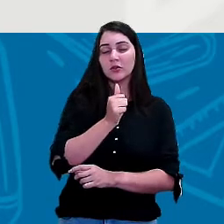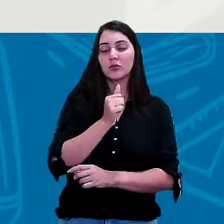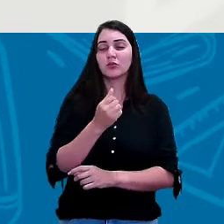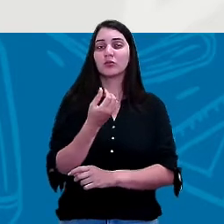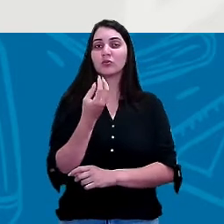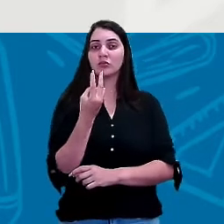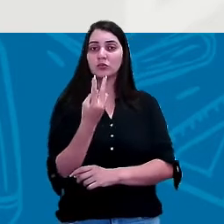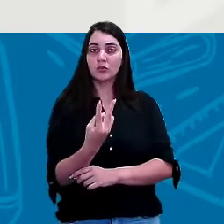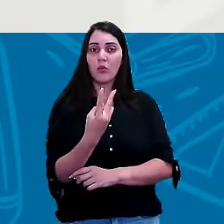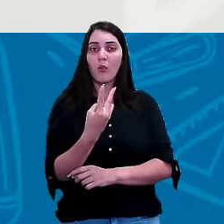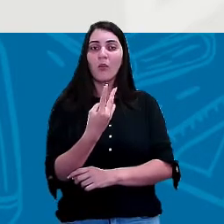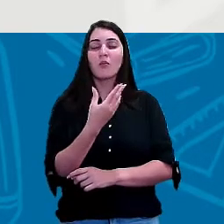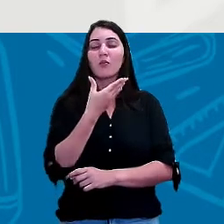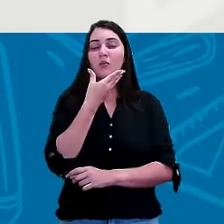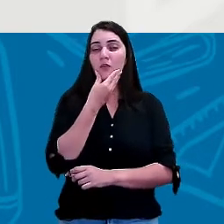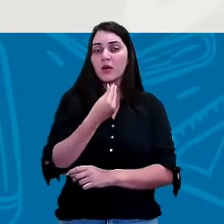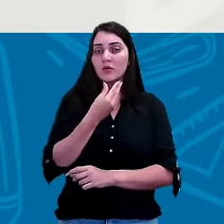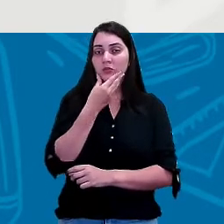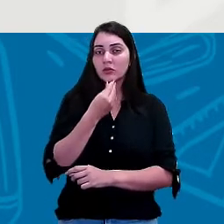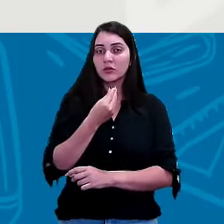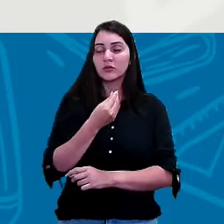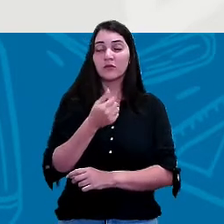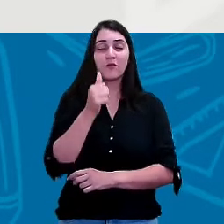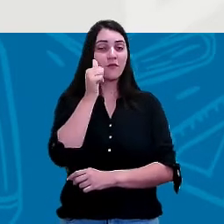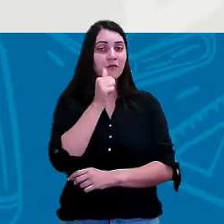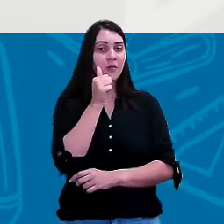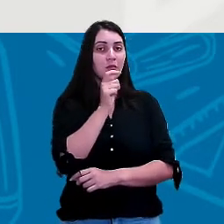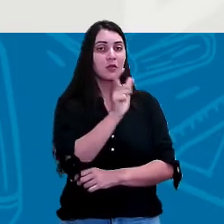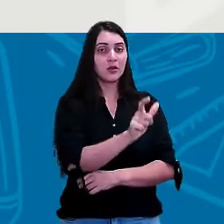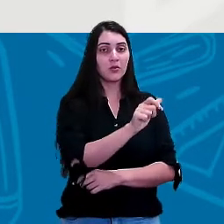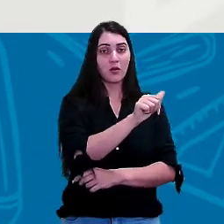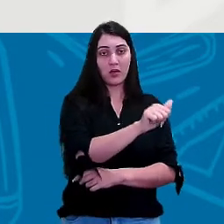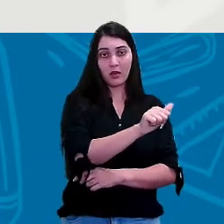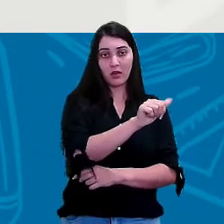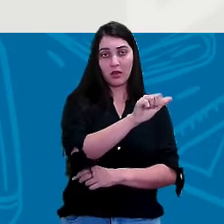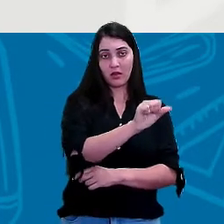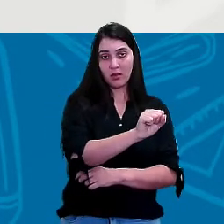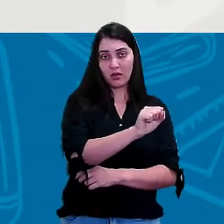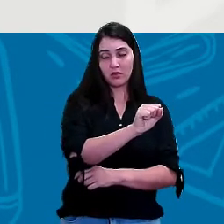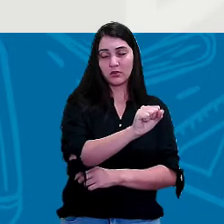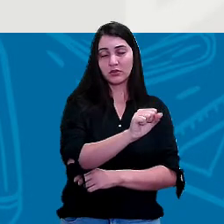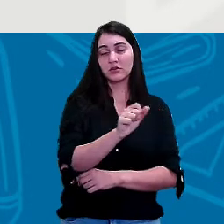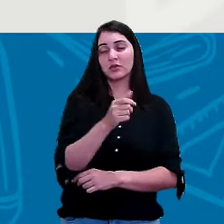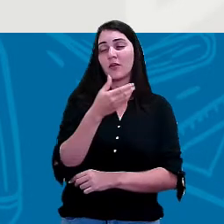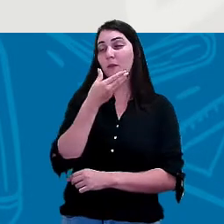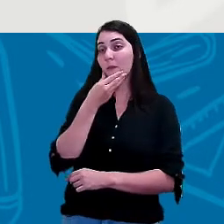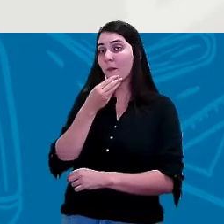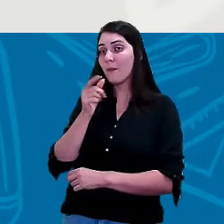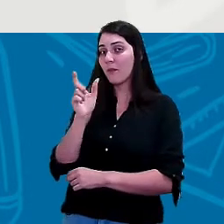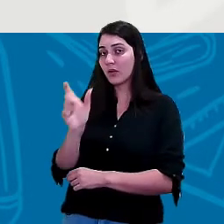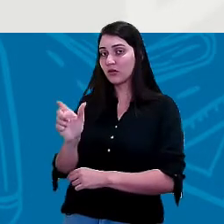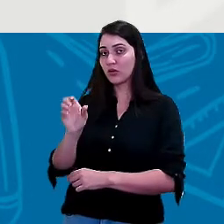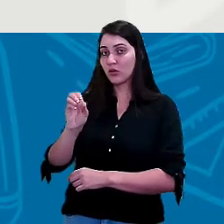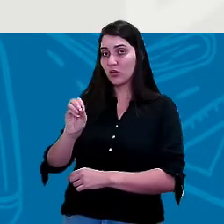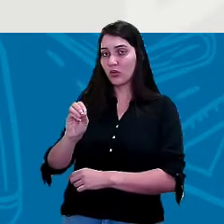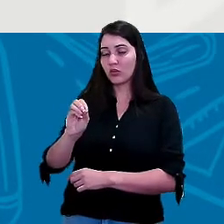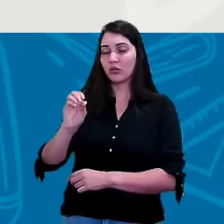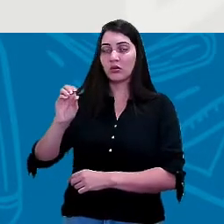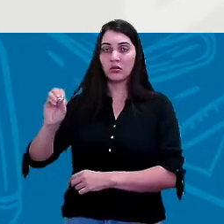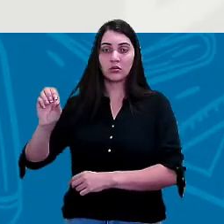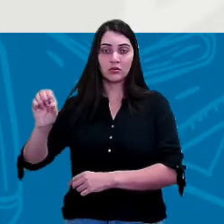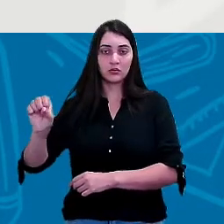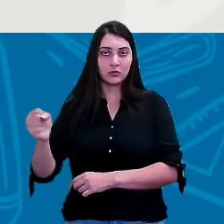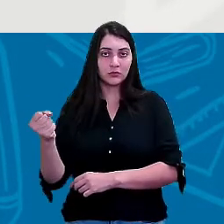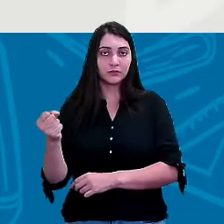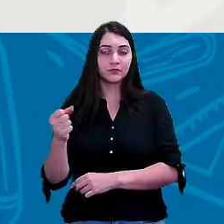para o masculino. Feminino, a e as. Masculino, o e os. Já